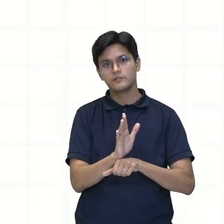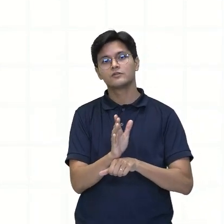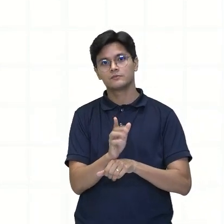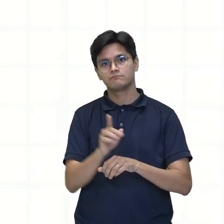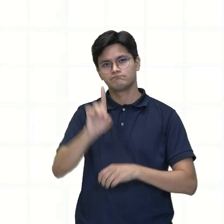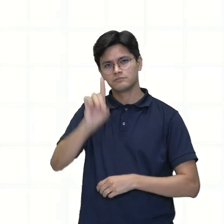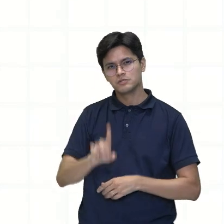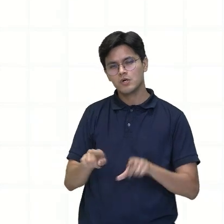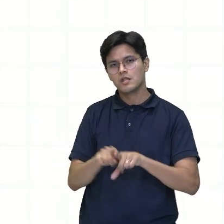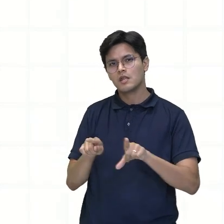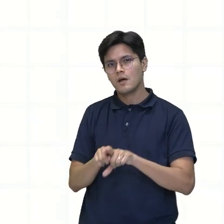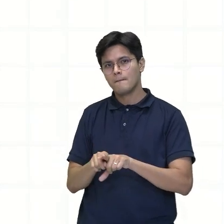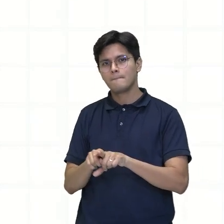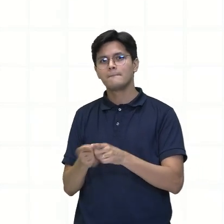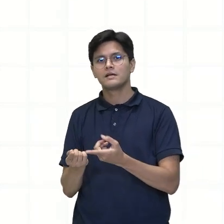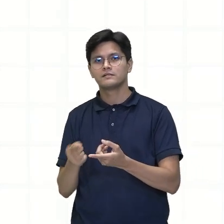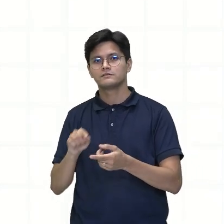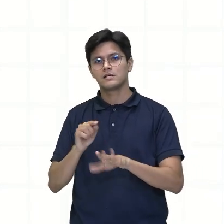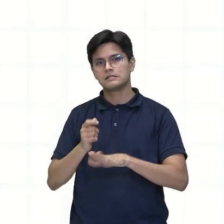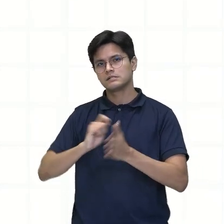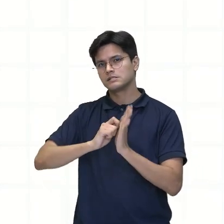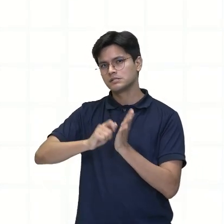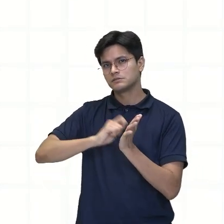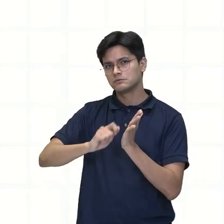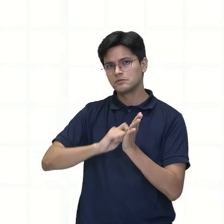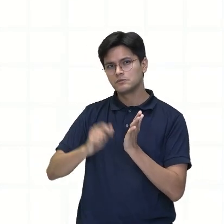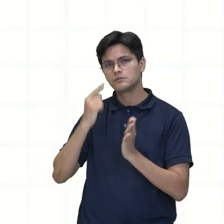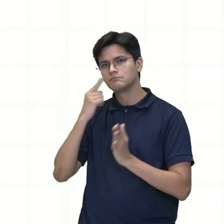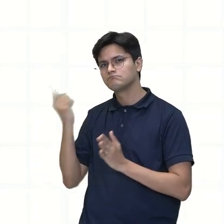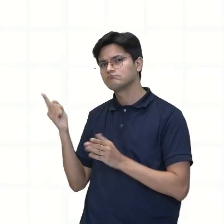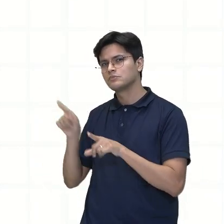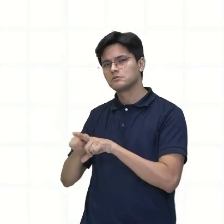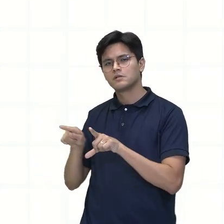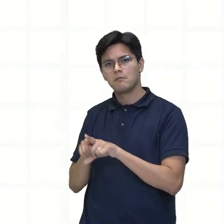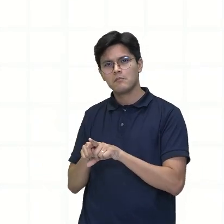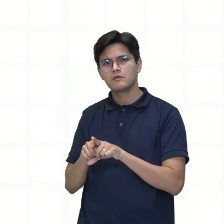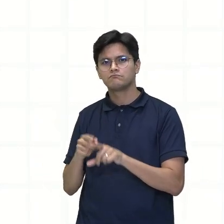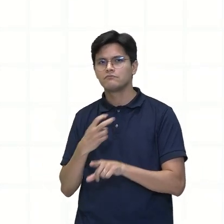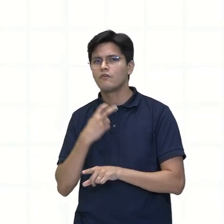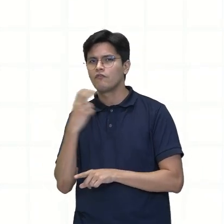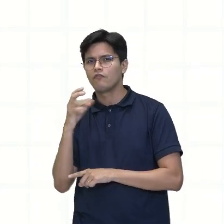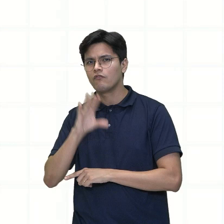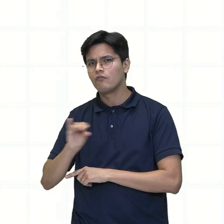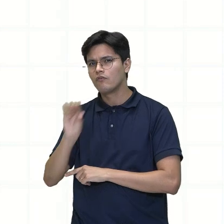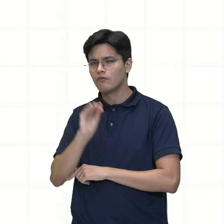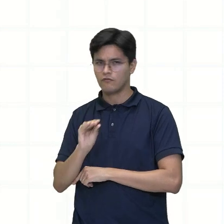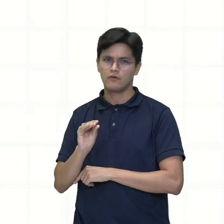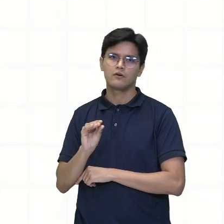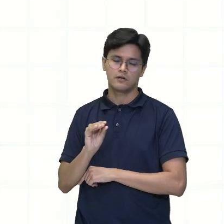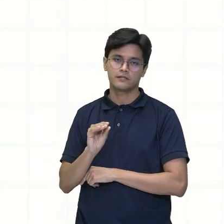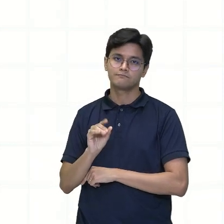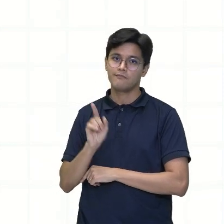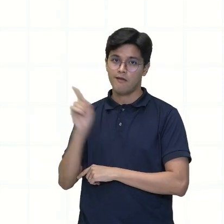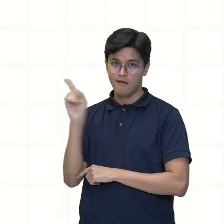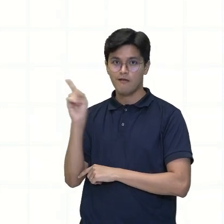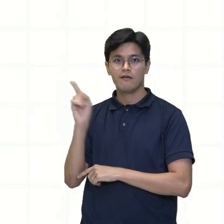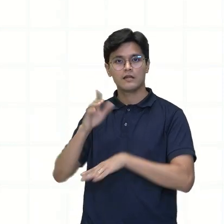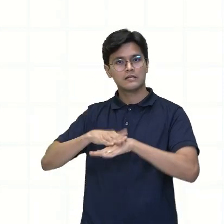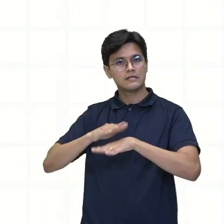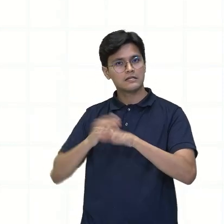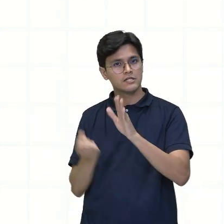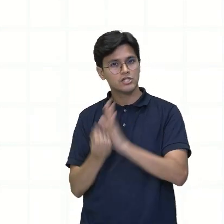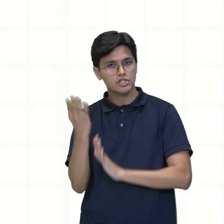ele fazia a voz de atores também, ele fazia de um tudo lá dentro, né? Porque ele que criou a Disney,